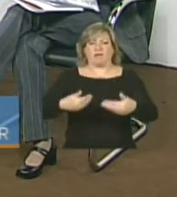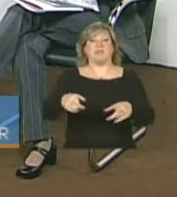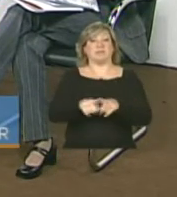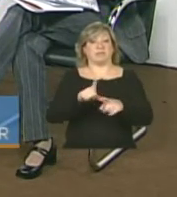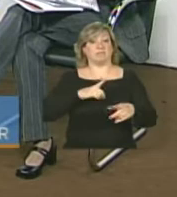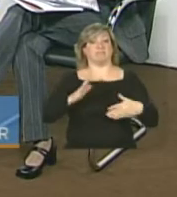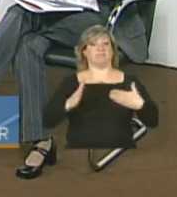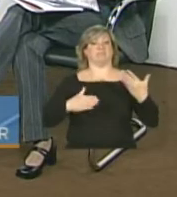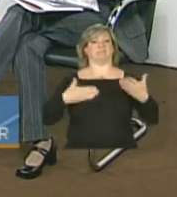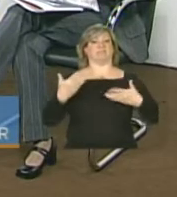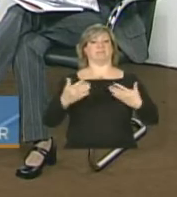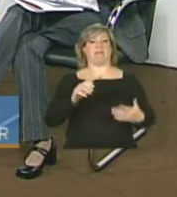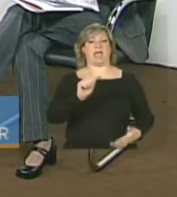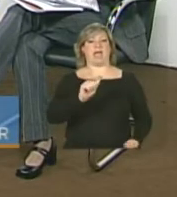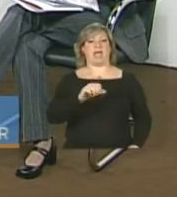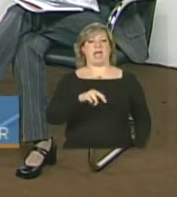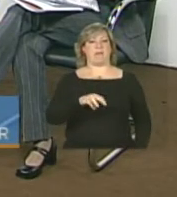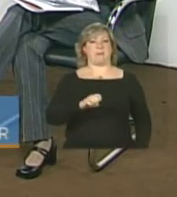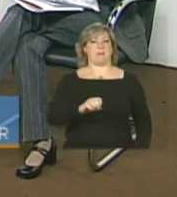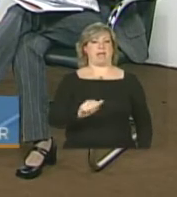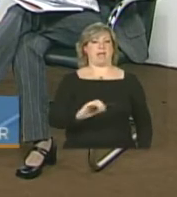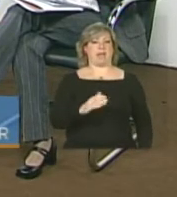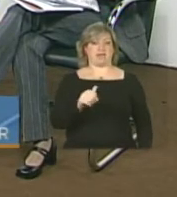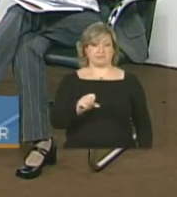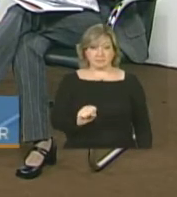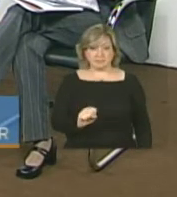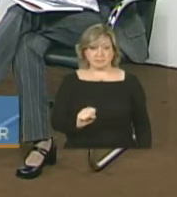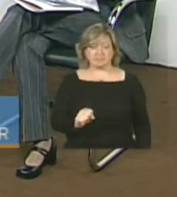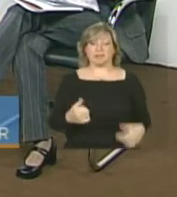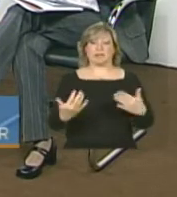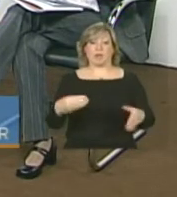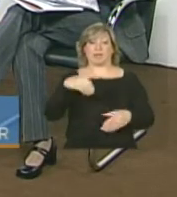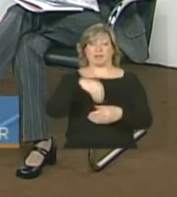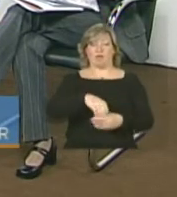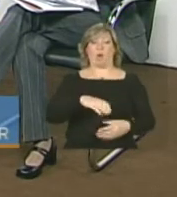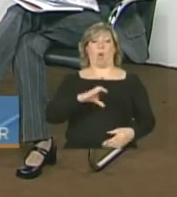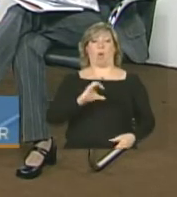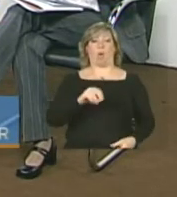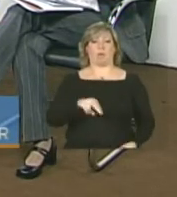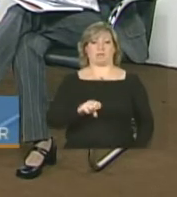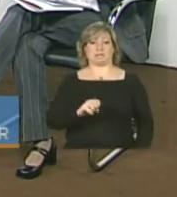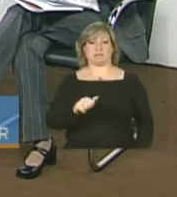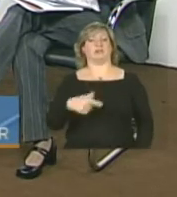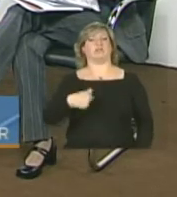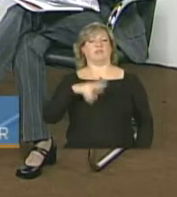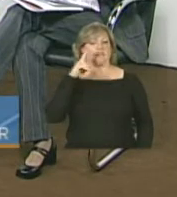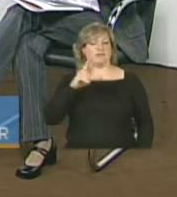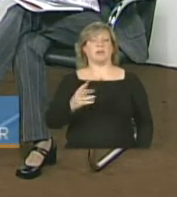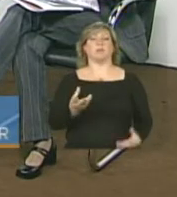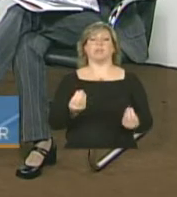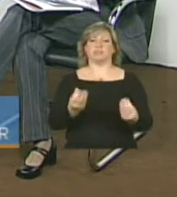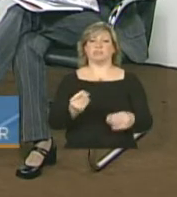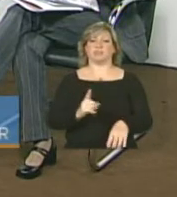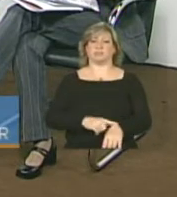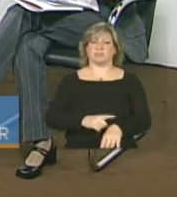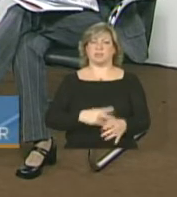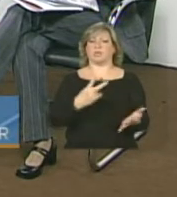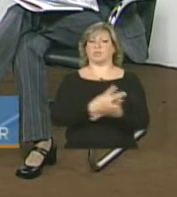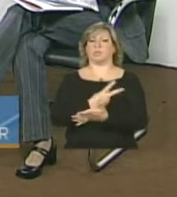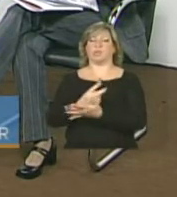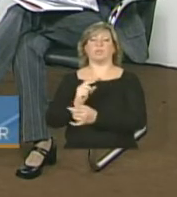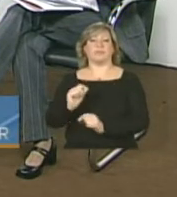ameaças. E no CONCEA temos insistido bastante, em muitos momentos,